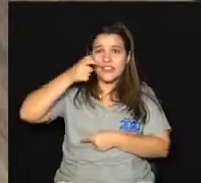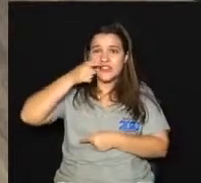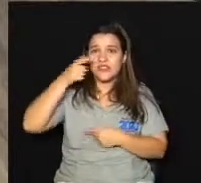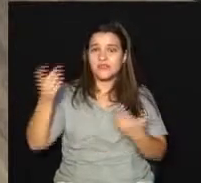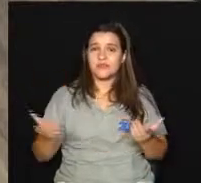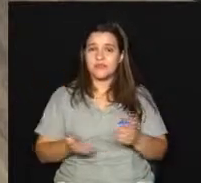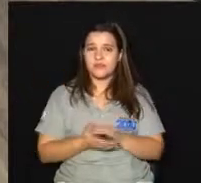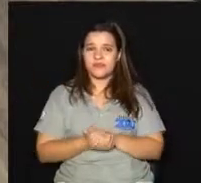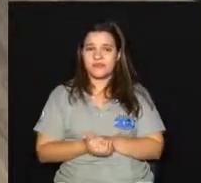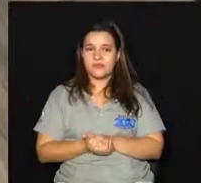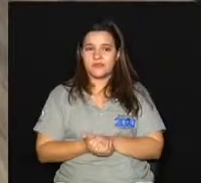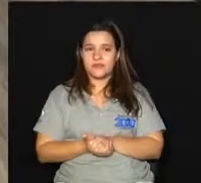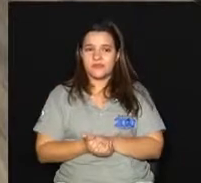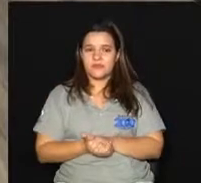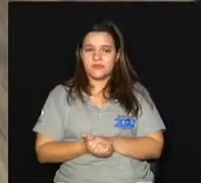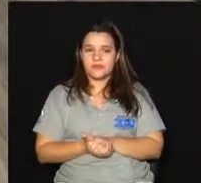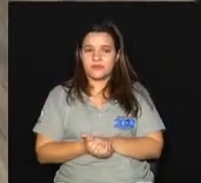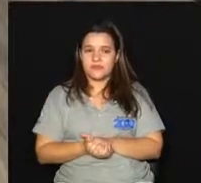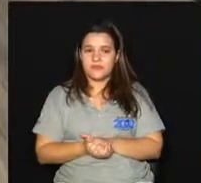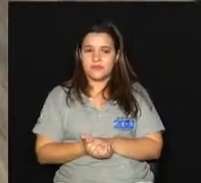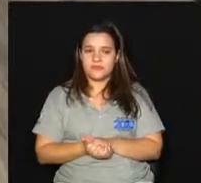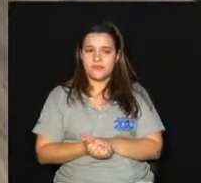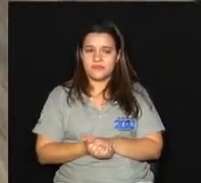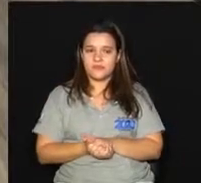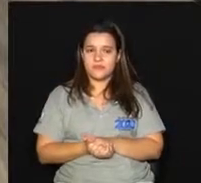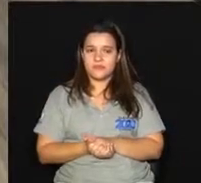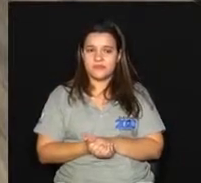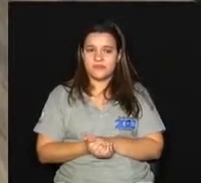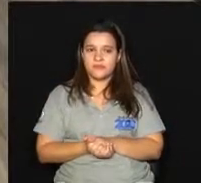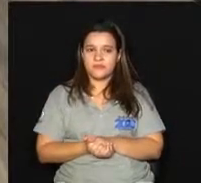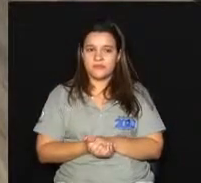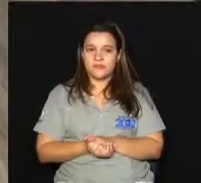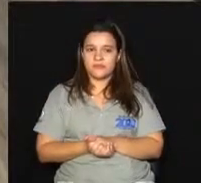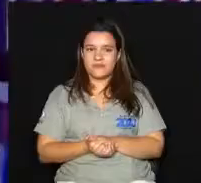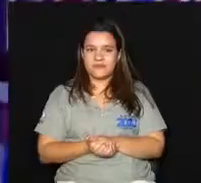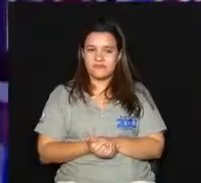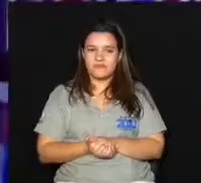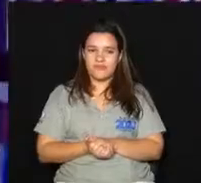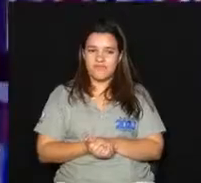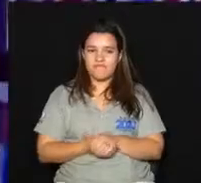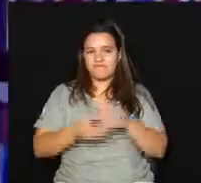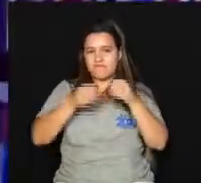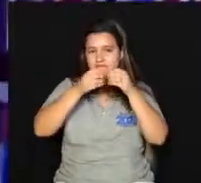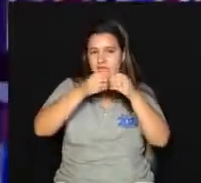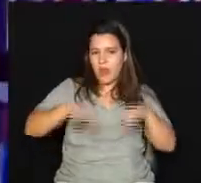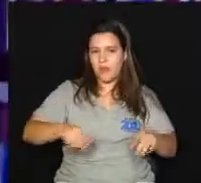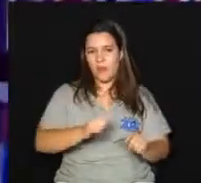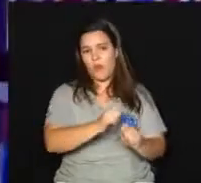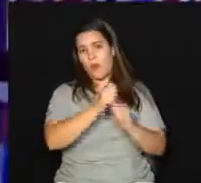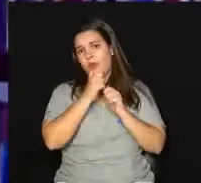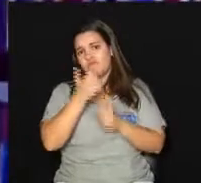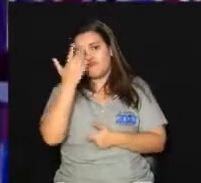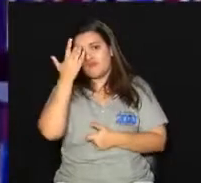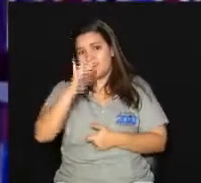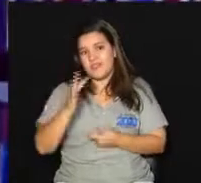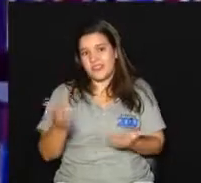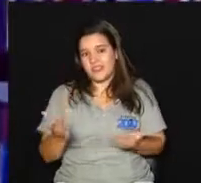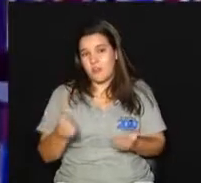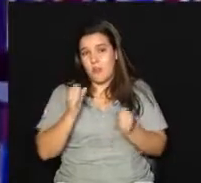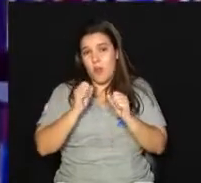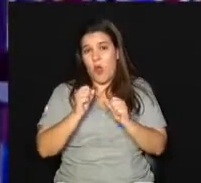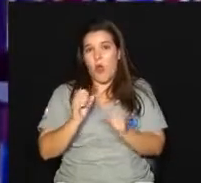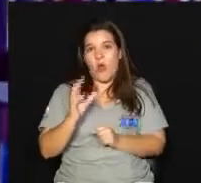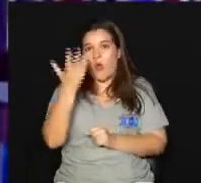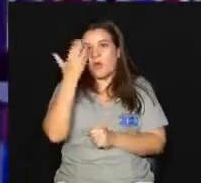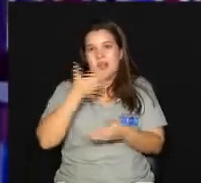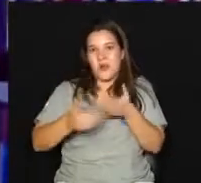de hoje? O que você pode dizer? Eu acho que falar em beneficiar ou prejudicar é relativo, porque pode acontecer